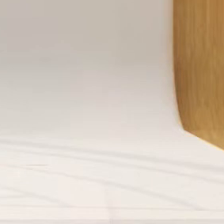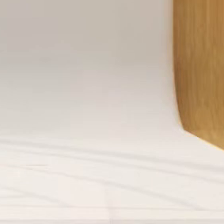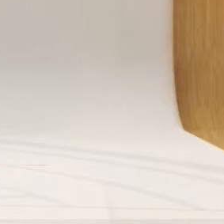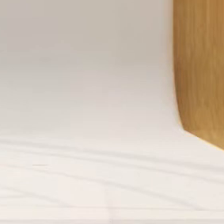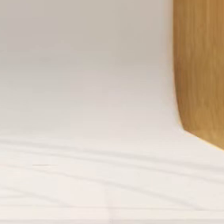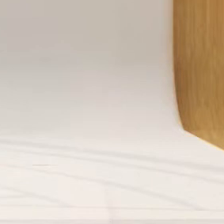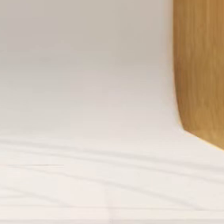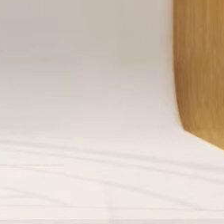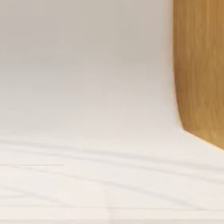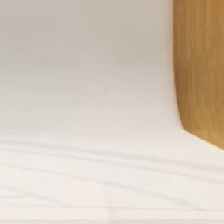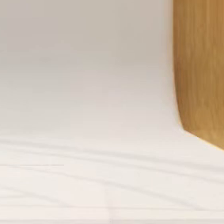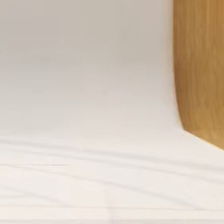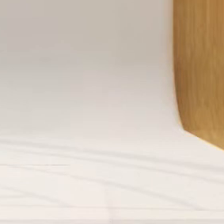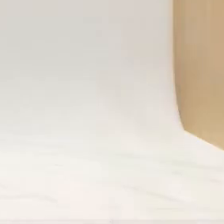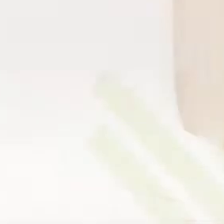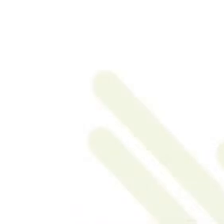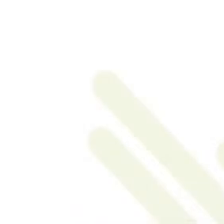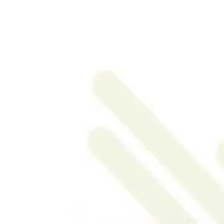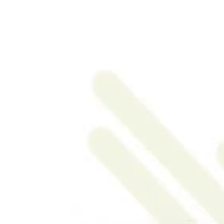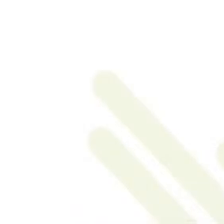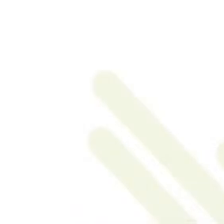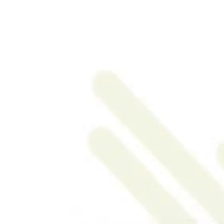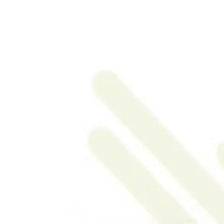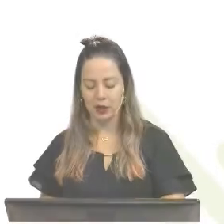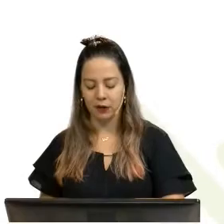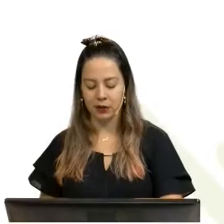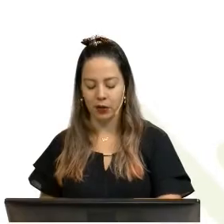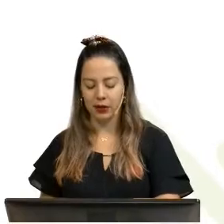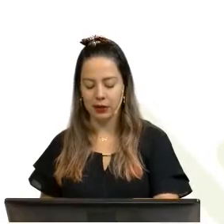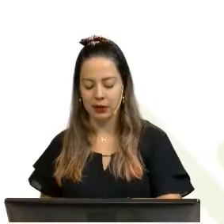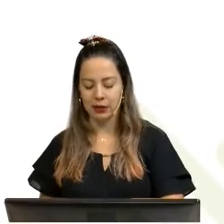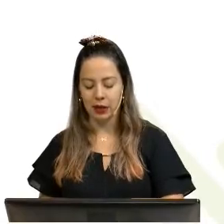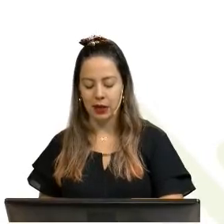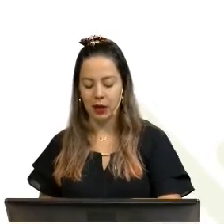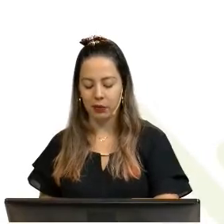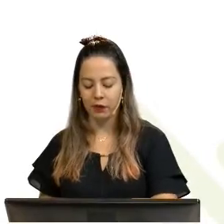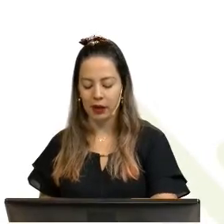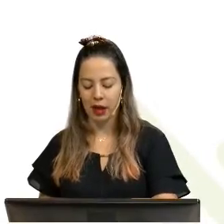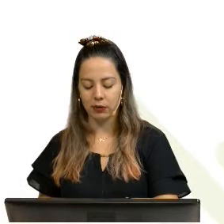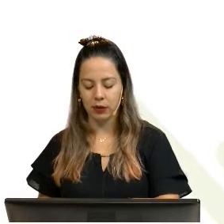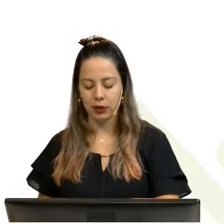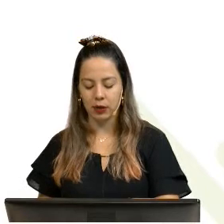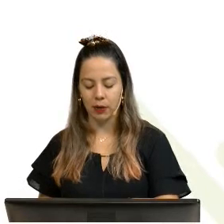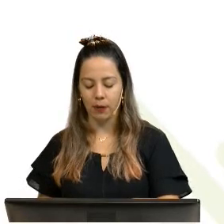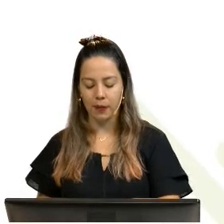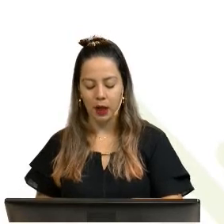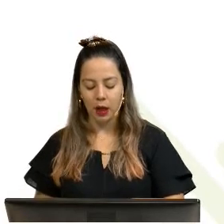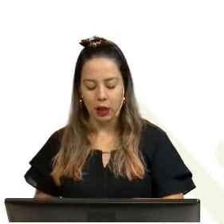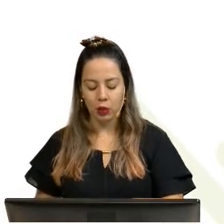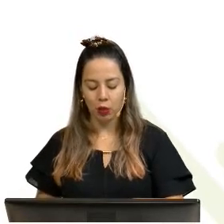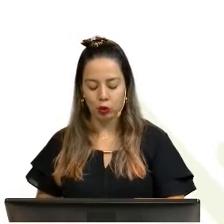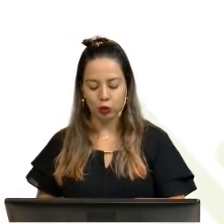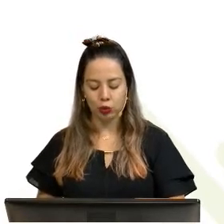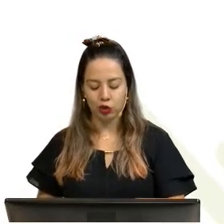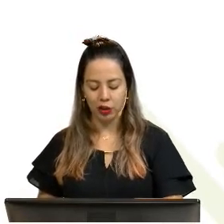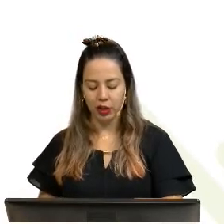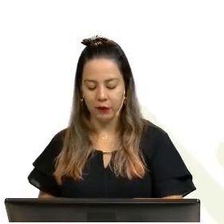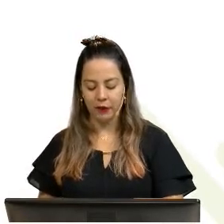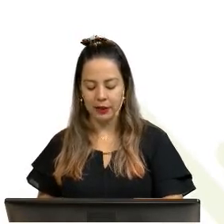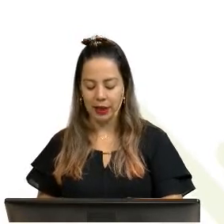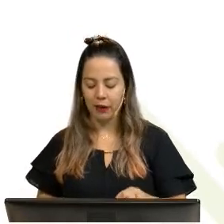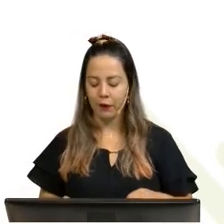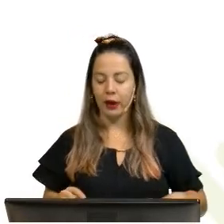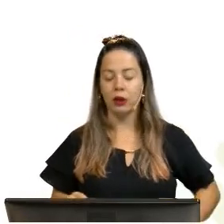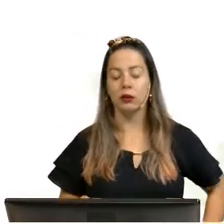ifans e o conjunto de hifas como a gente está vendo aqui ó as rifas são esses qualificados aqui ó o conjunto de